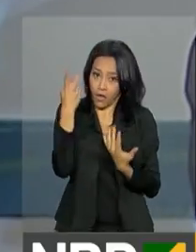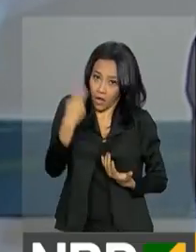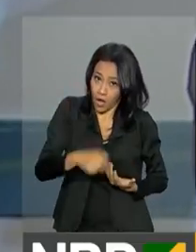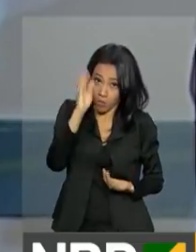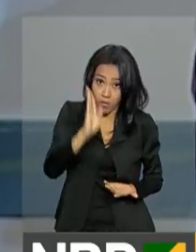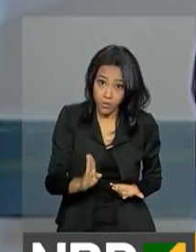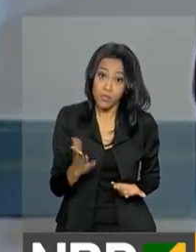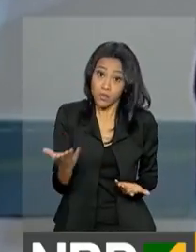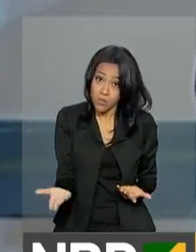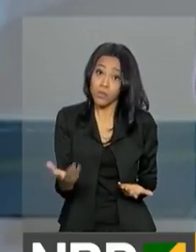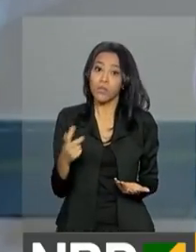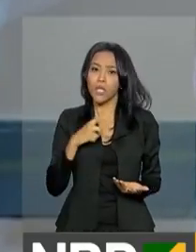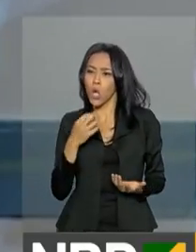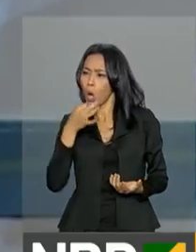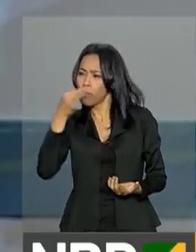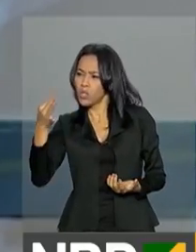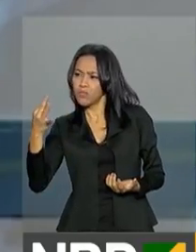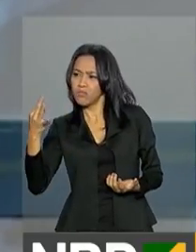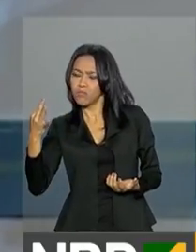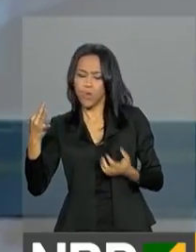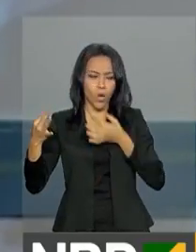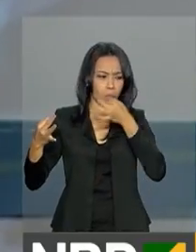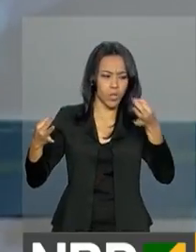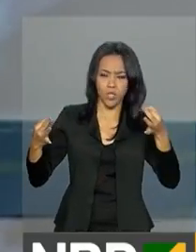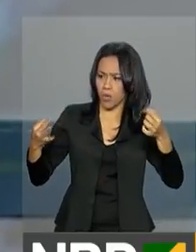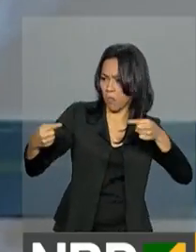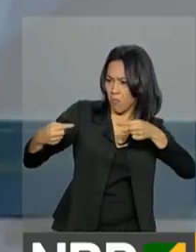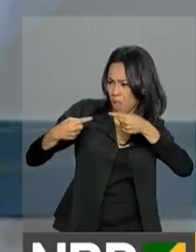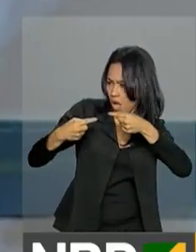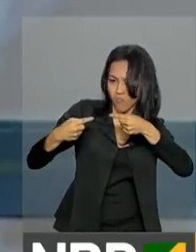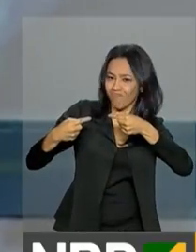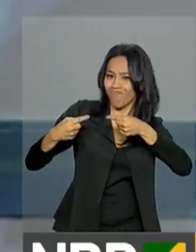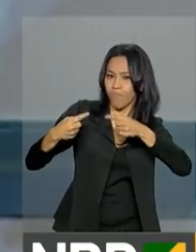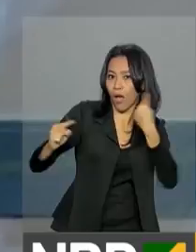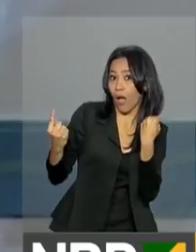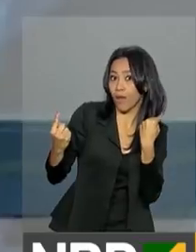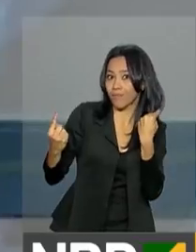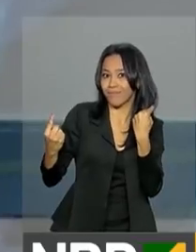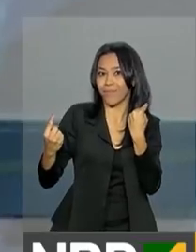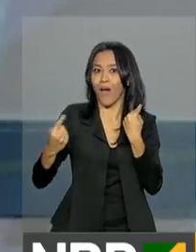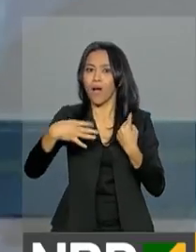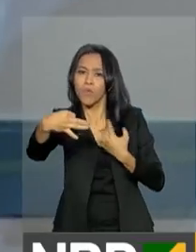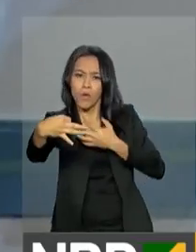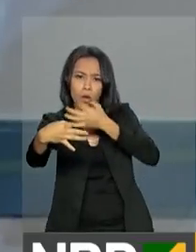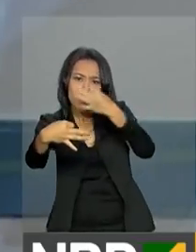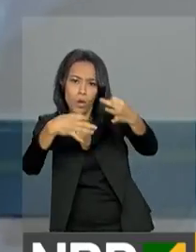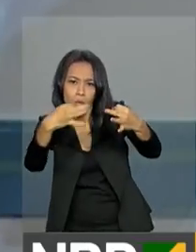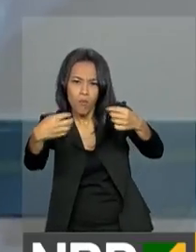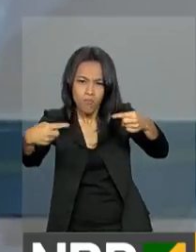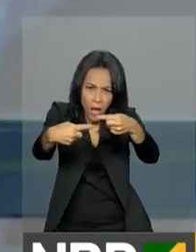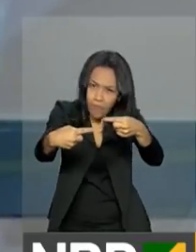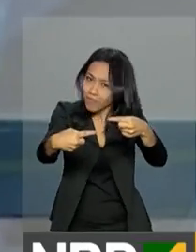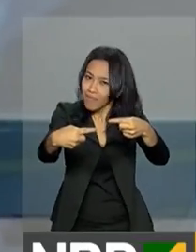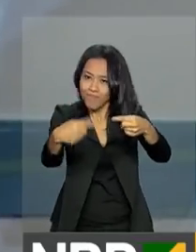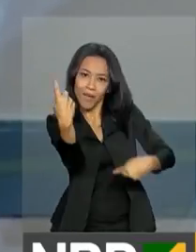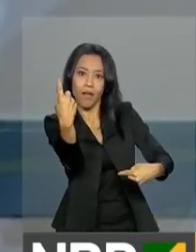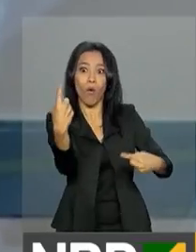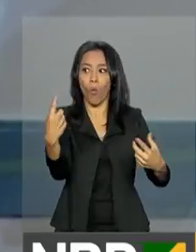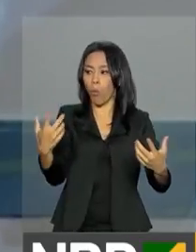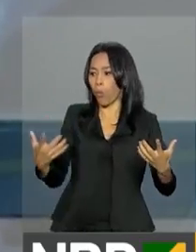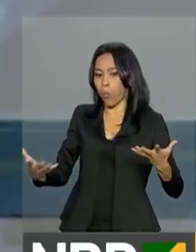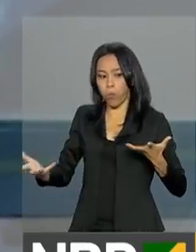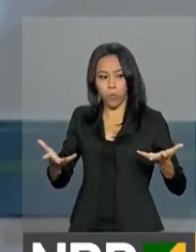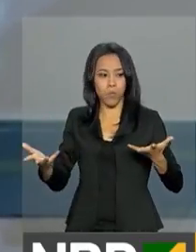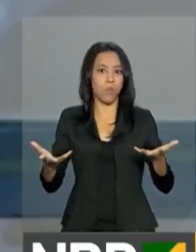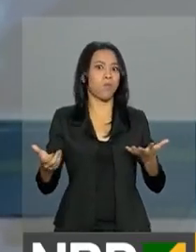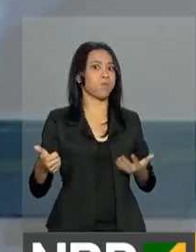há opiniões contraditórias. E esta contraditoriedade, ao invés de diminuir a percepção dos